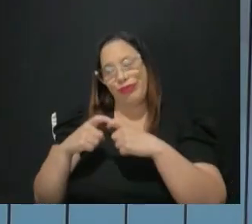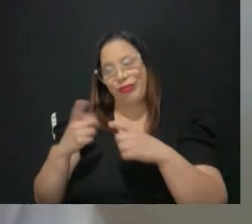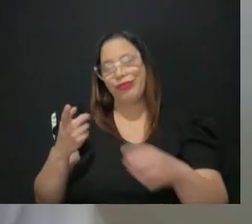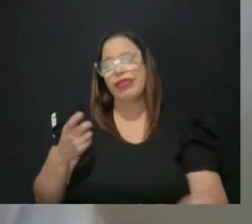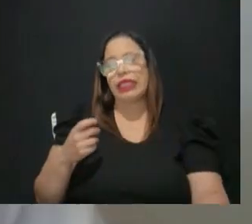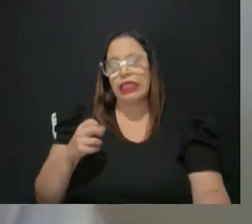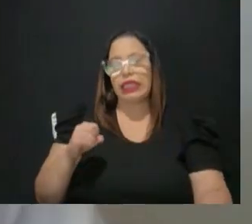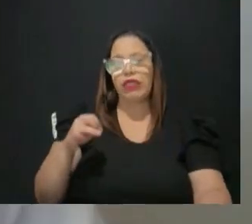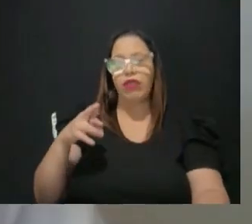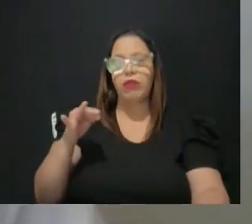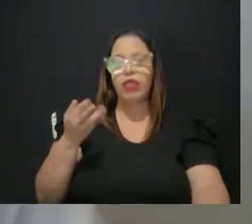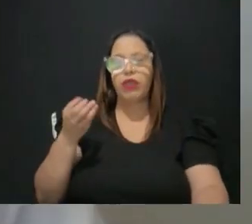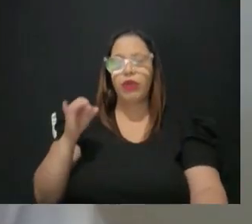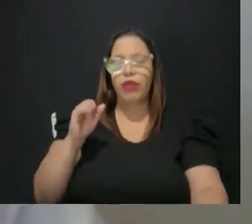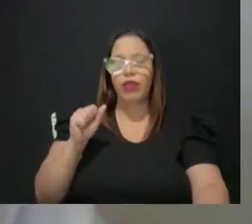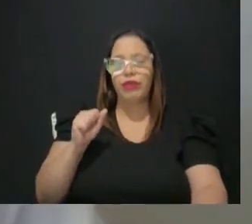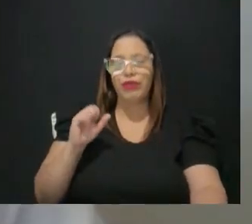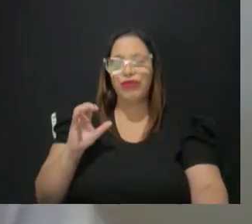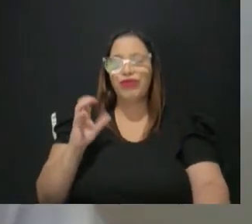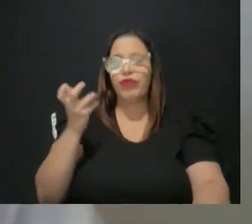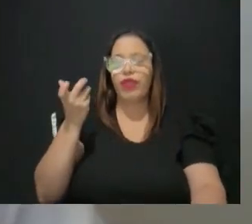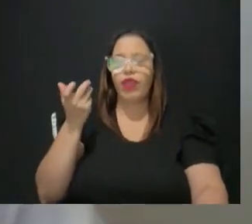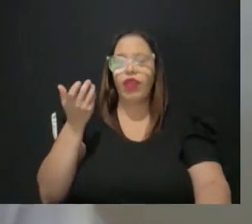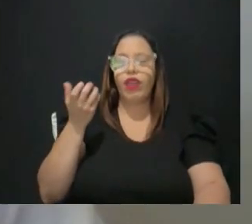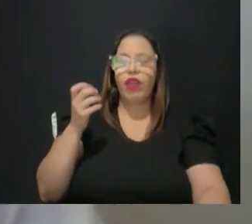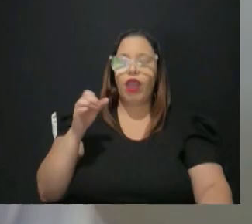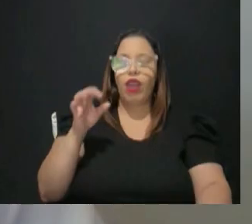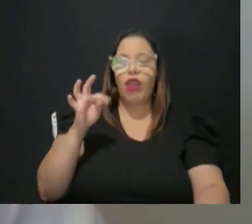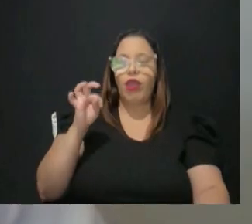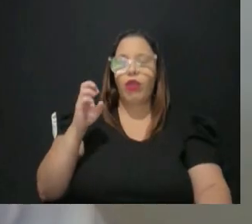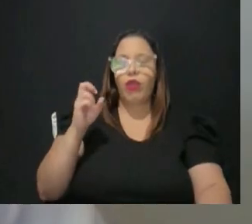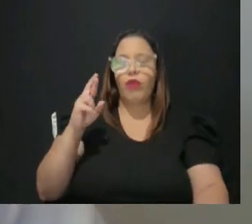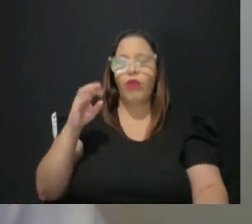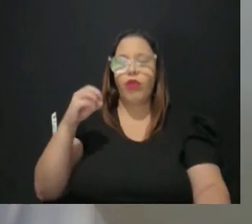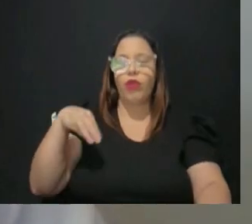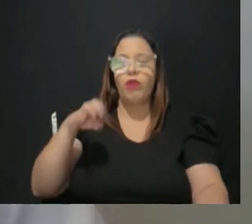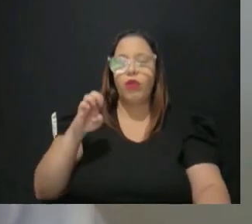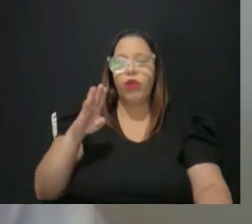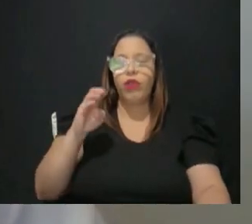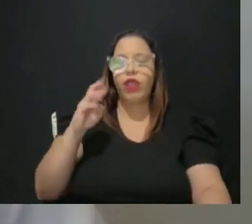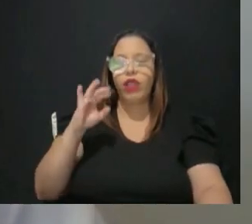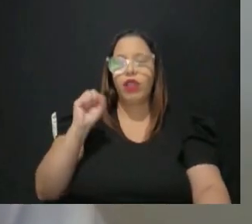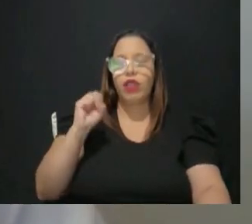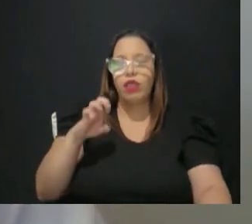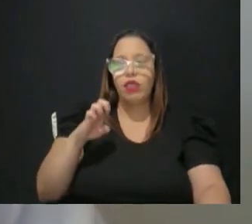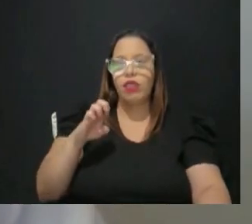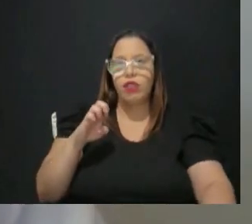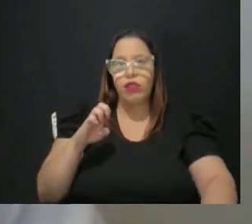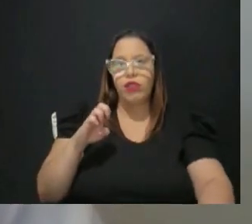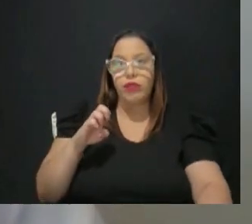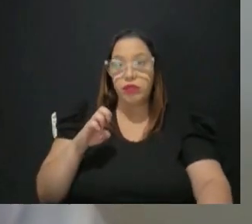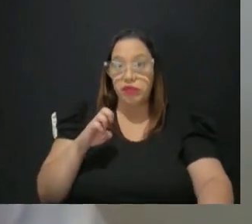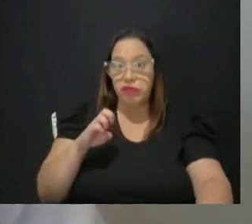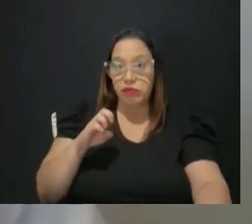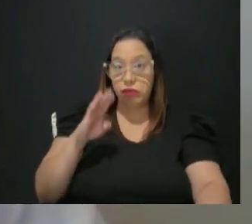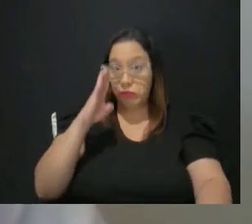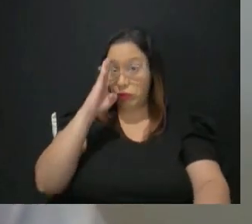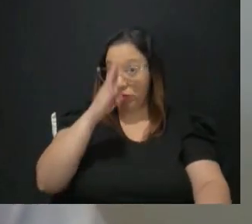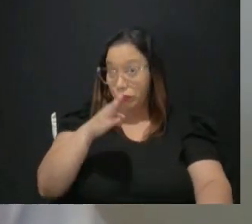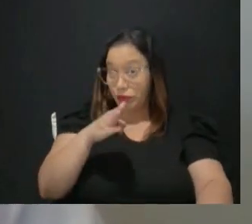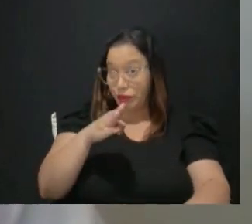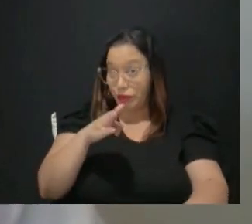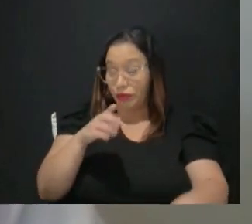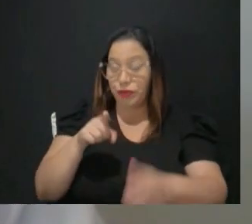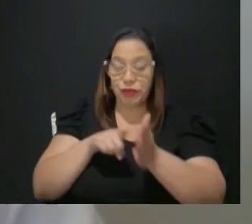Exatamente, bastante inflamatória que causa muita trombose, né? Que é a obstrução do vaso. E principalmente